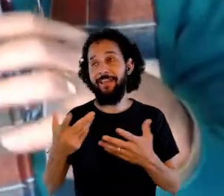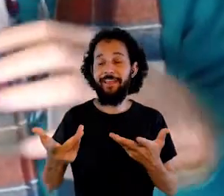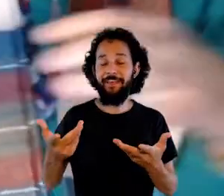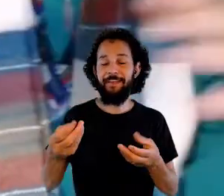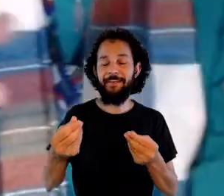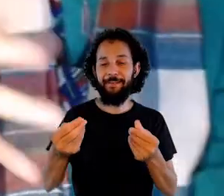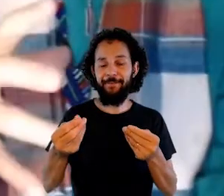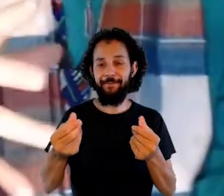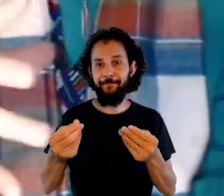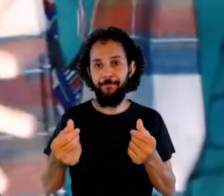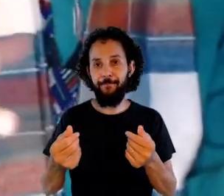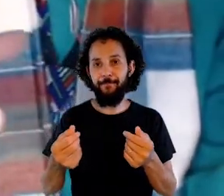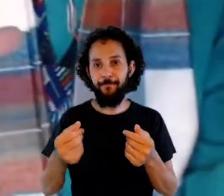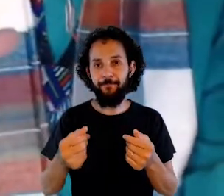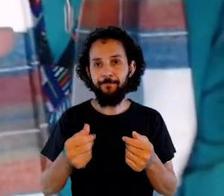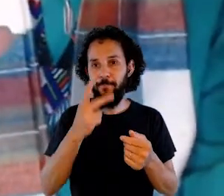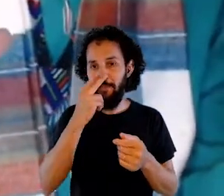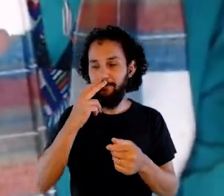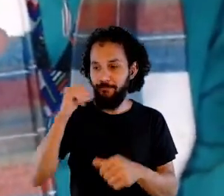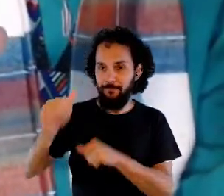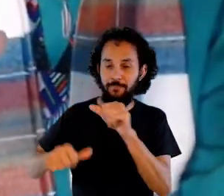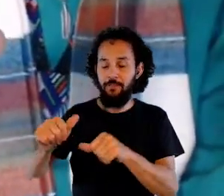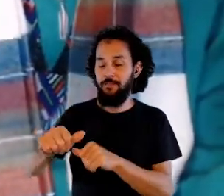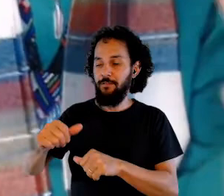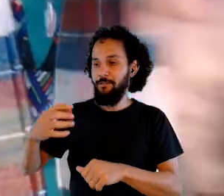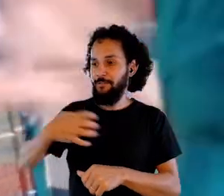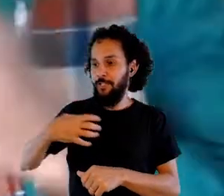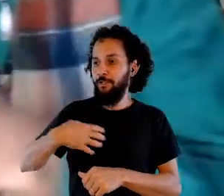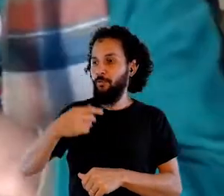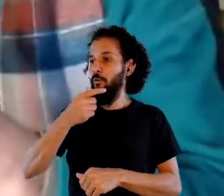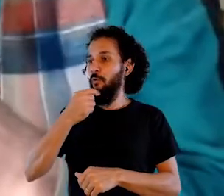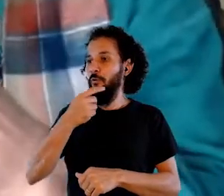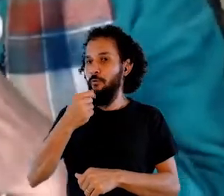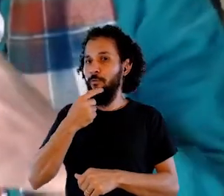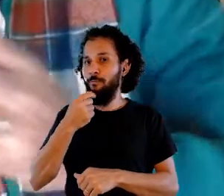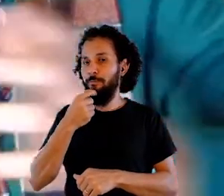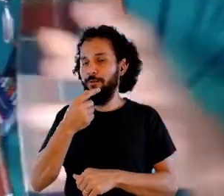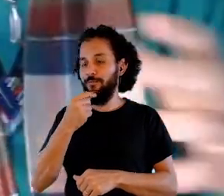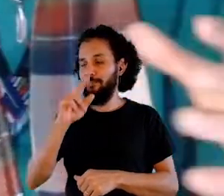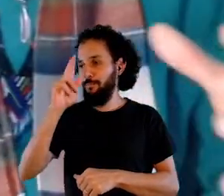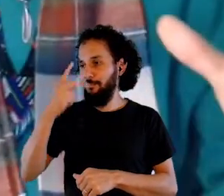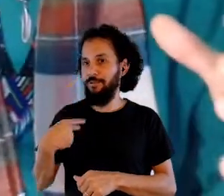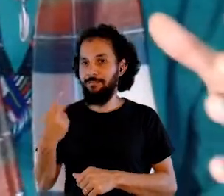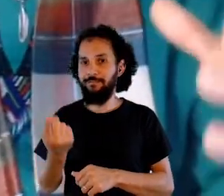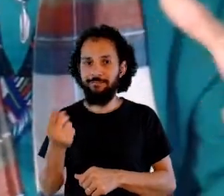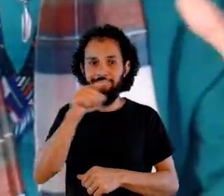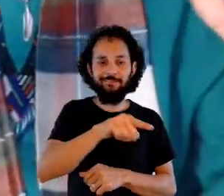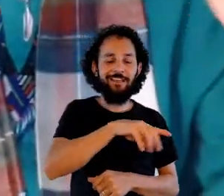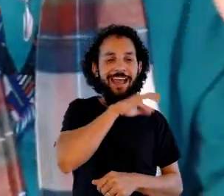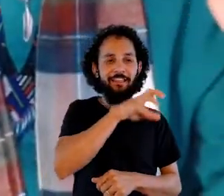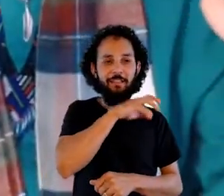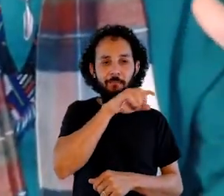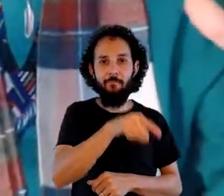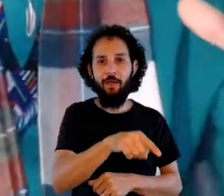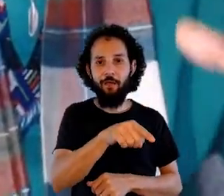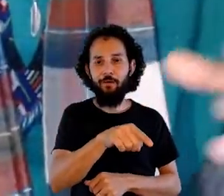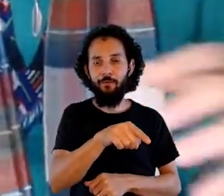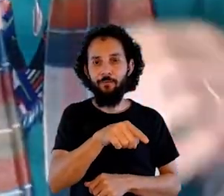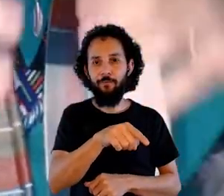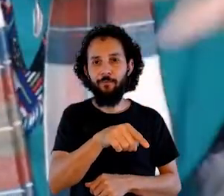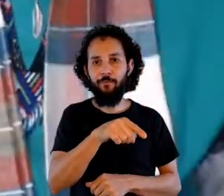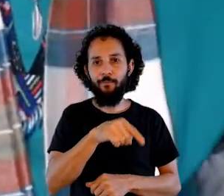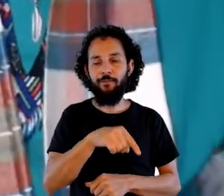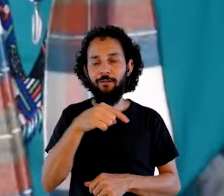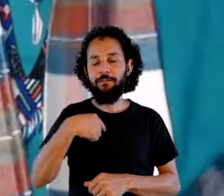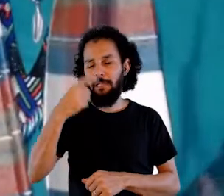zoomorfa, né? Meio homem, meio humano, e meio animal também, quer dizer, uma parte racional, uma